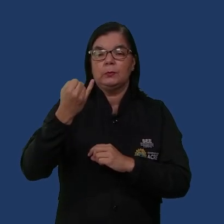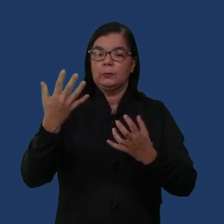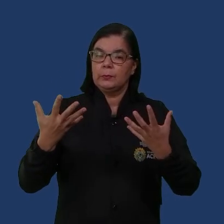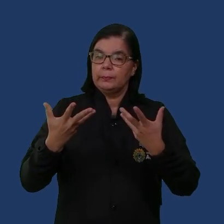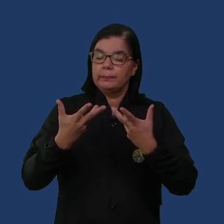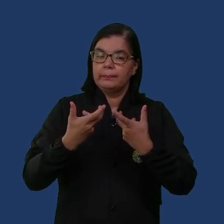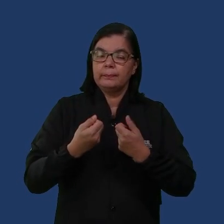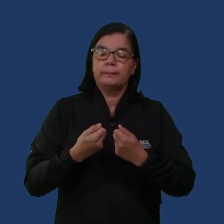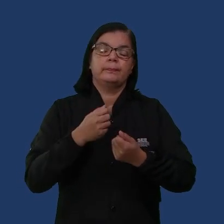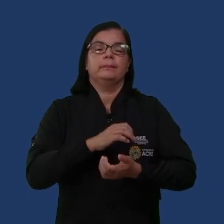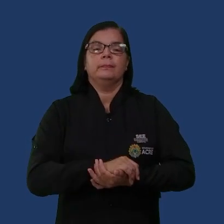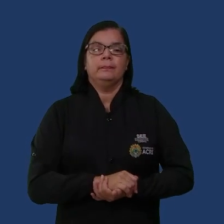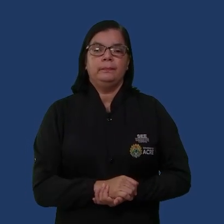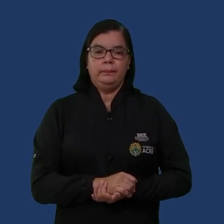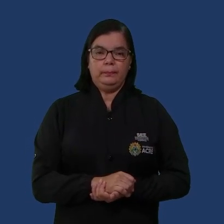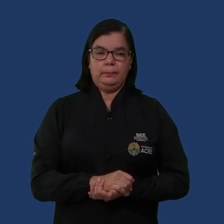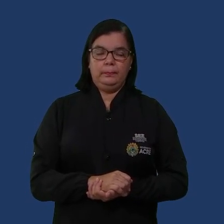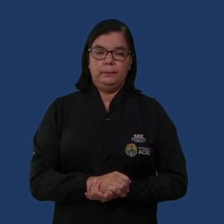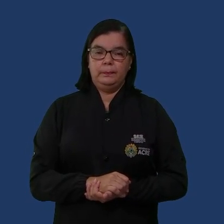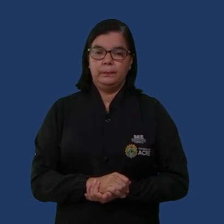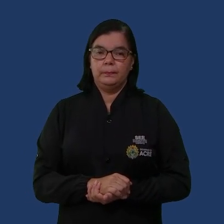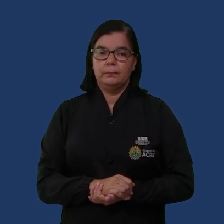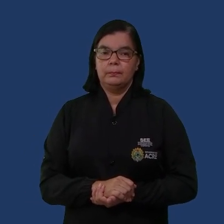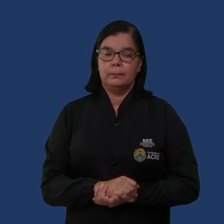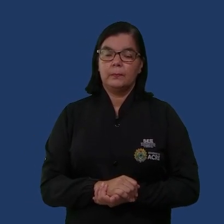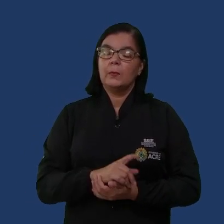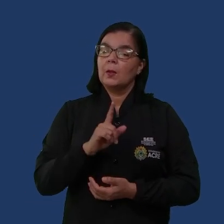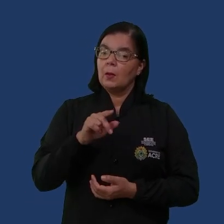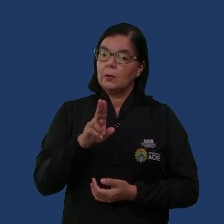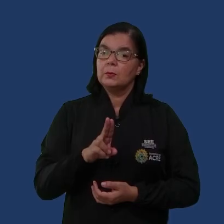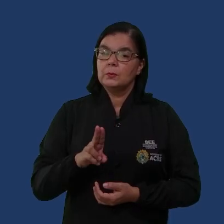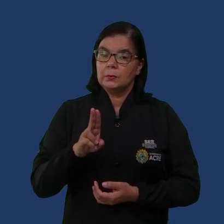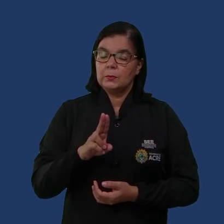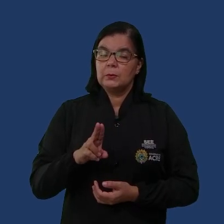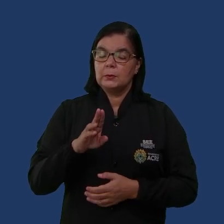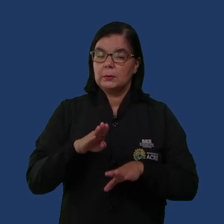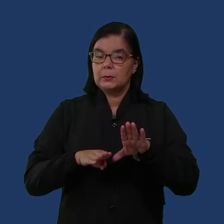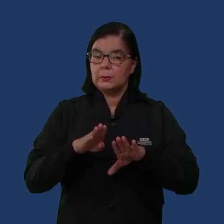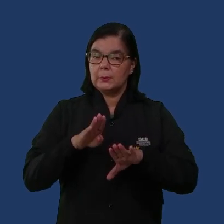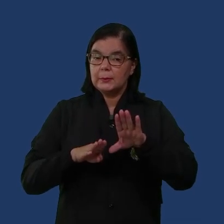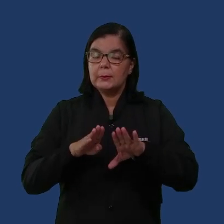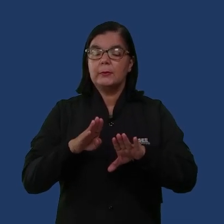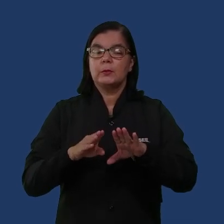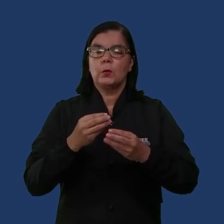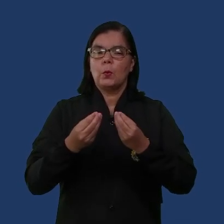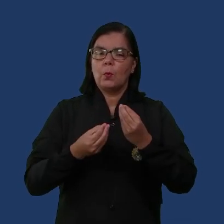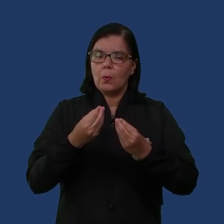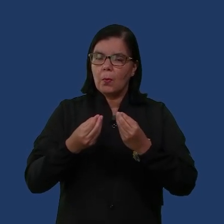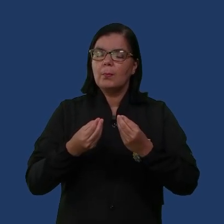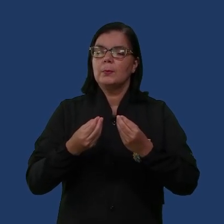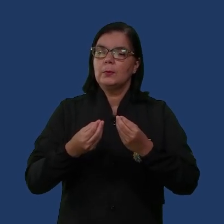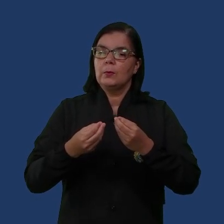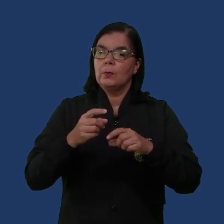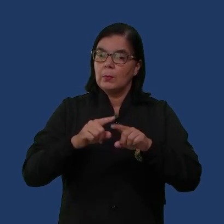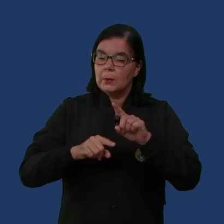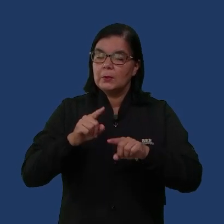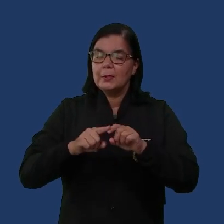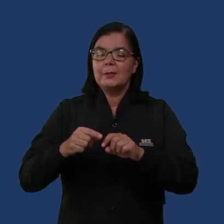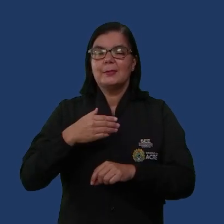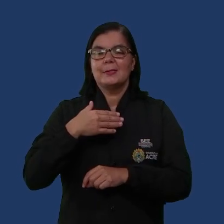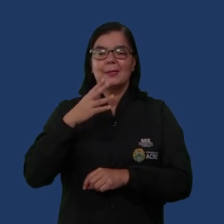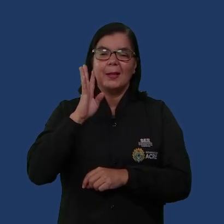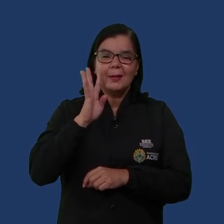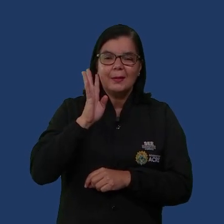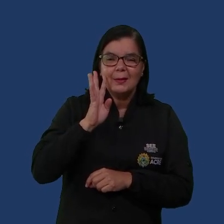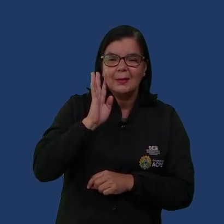uma ferramenta eficaz para o diálogo. Então ela é utilizada muitas das vezes como uma ferramenta